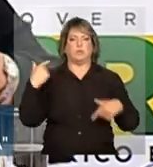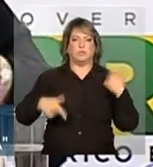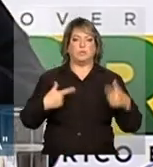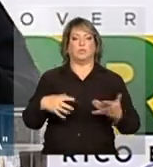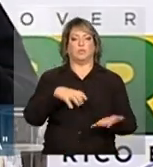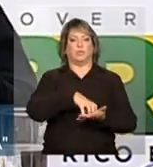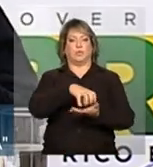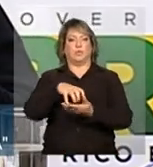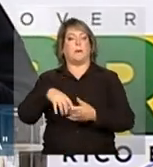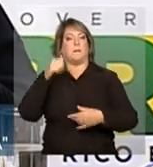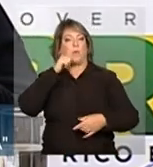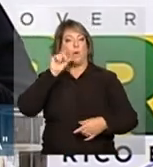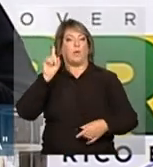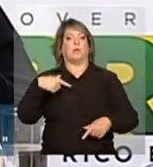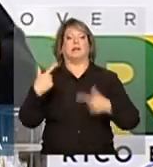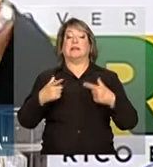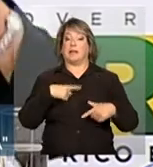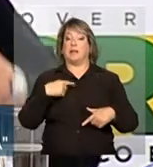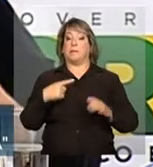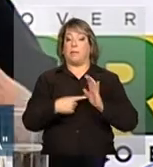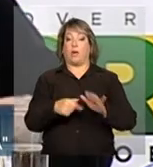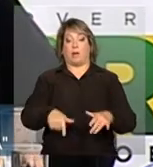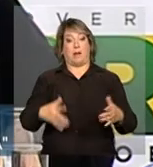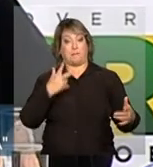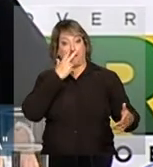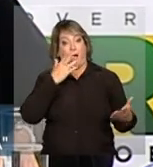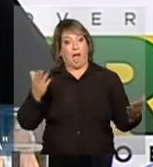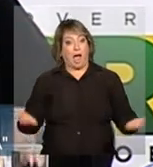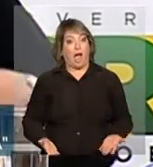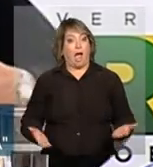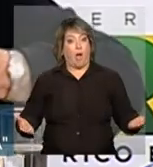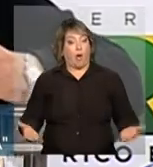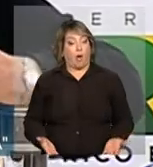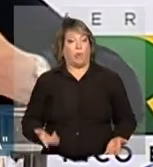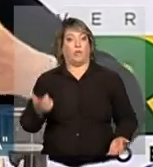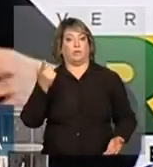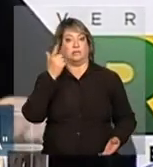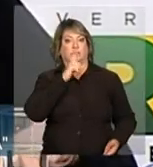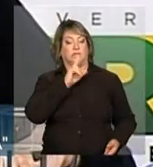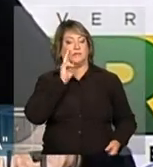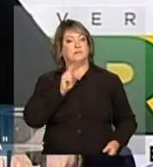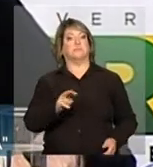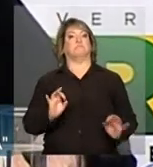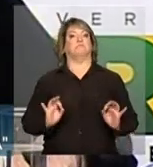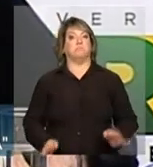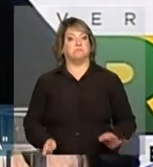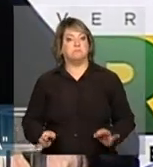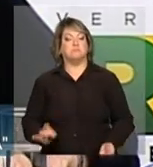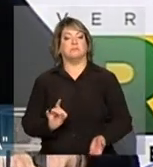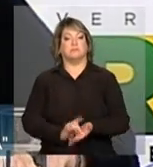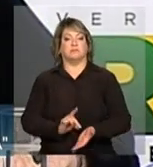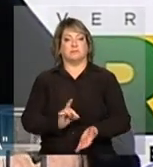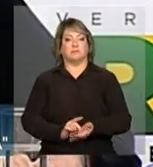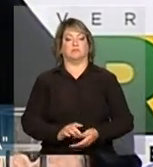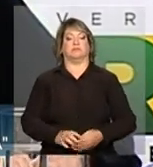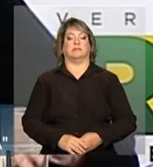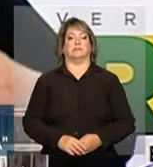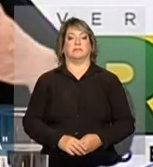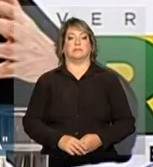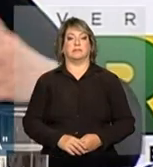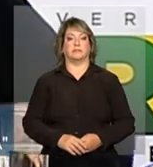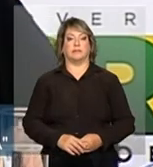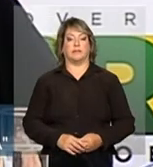movimentos de mulheres, tem mostrado isso. Parece que agora eles viram com um pouco mais de consistência.